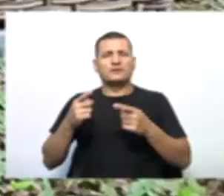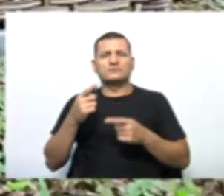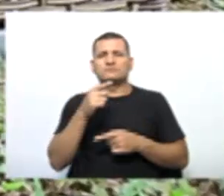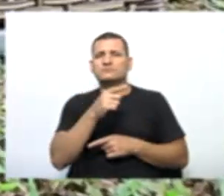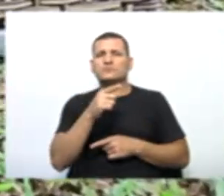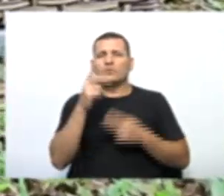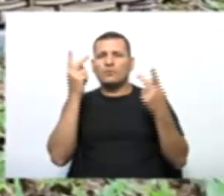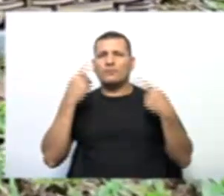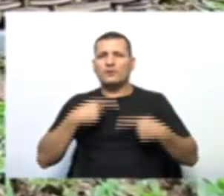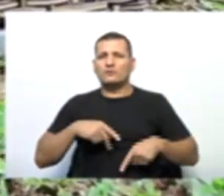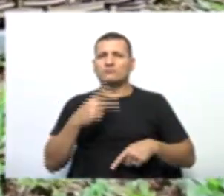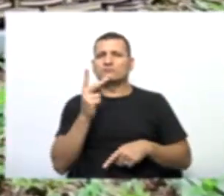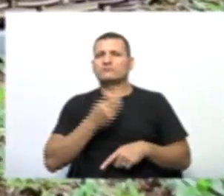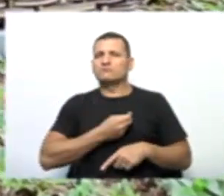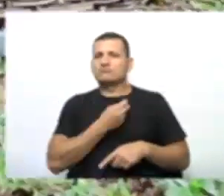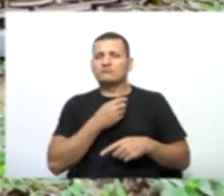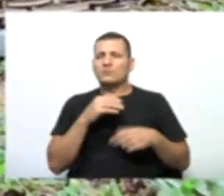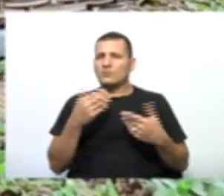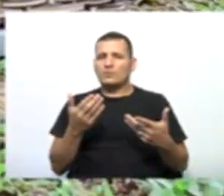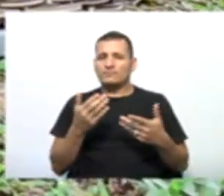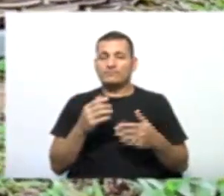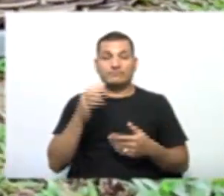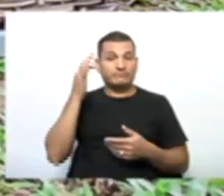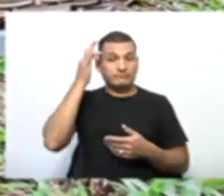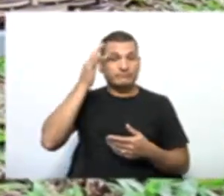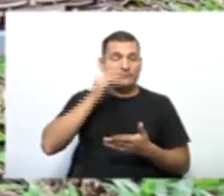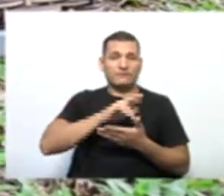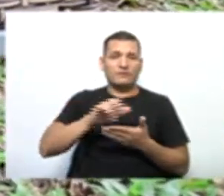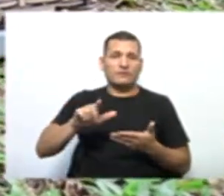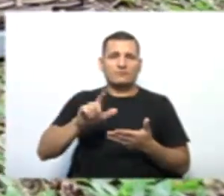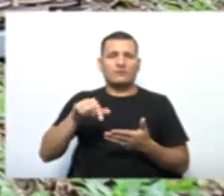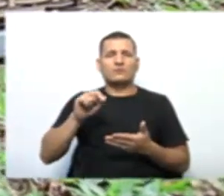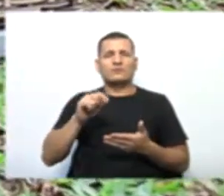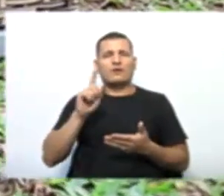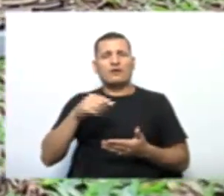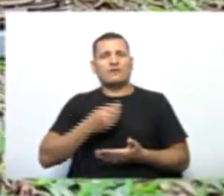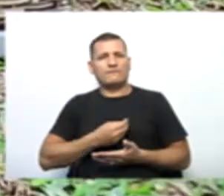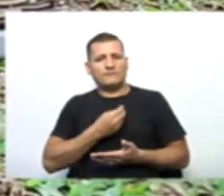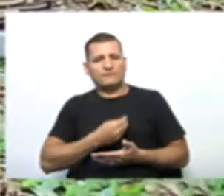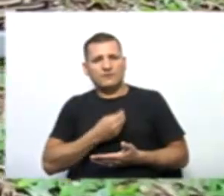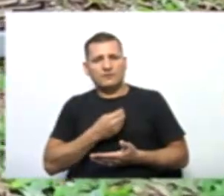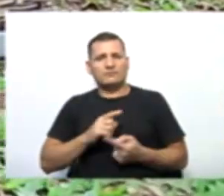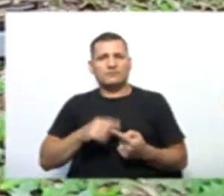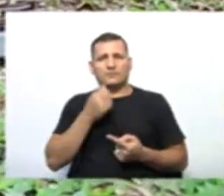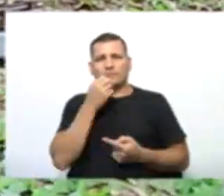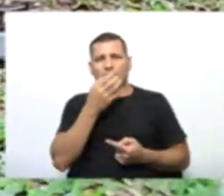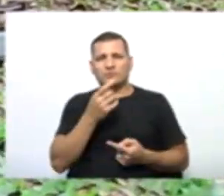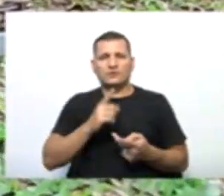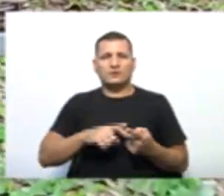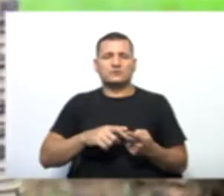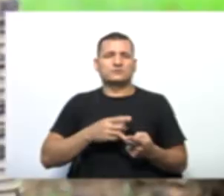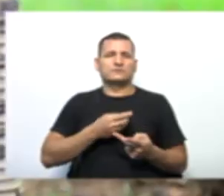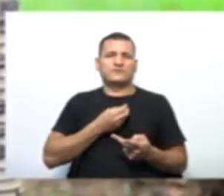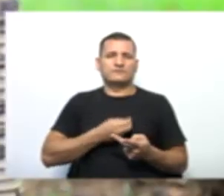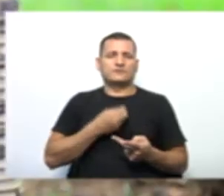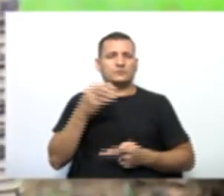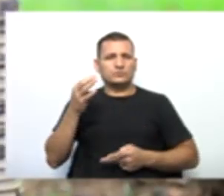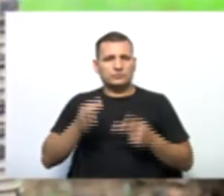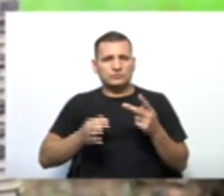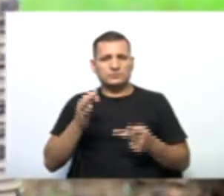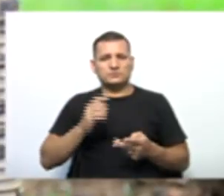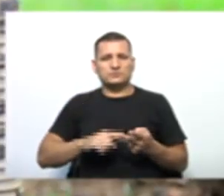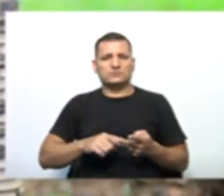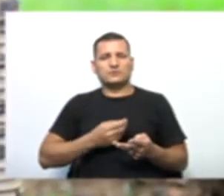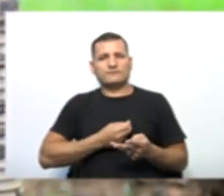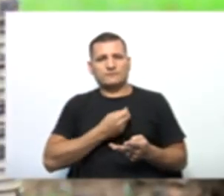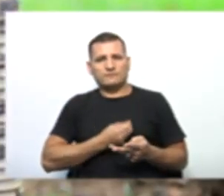dele? E, bom, vários filósofos concordam que seria viver as virtudes, ou seja, viver a bondade, viver a justiça, viver a